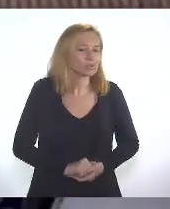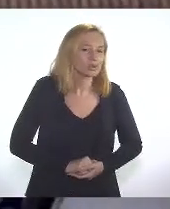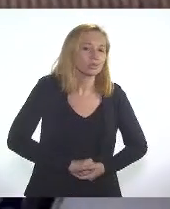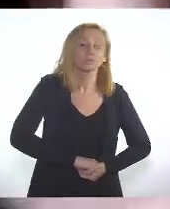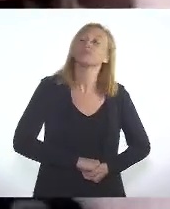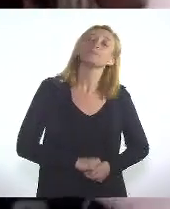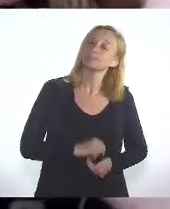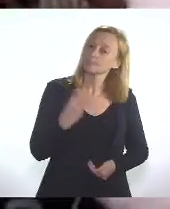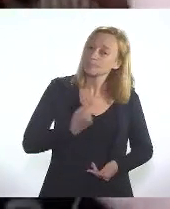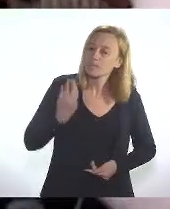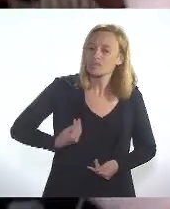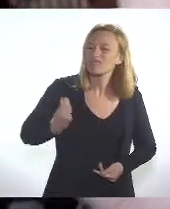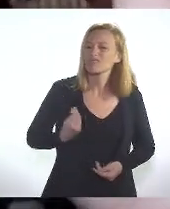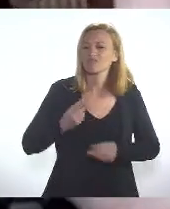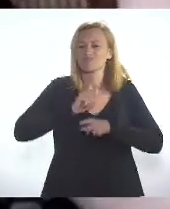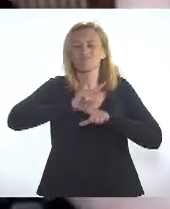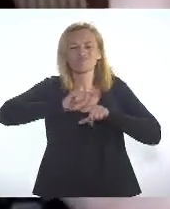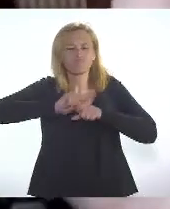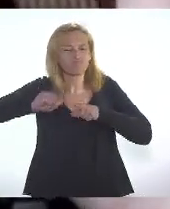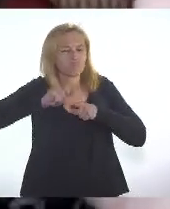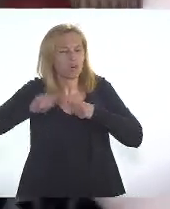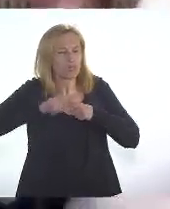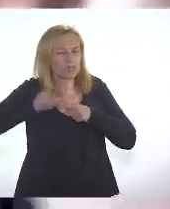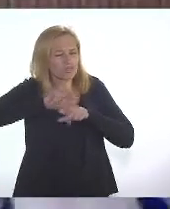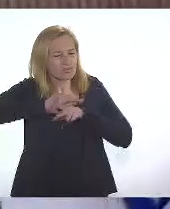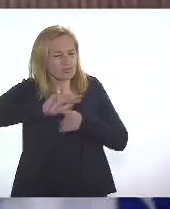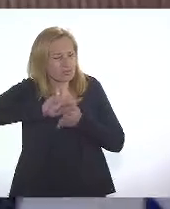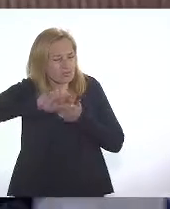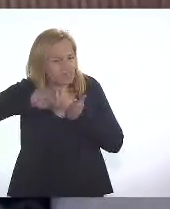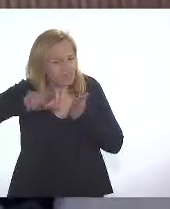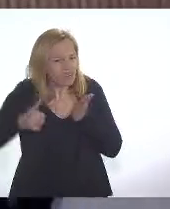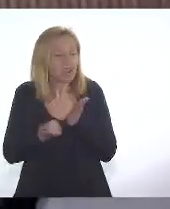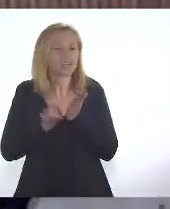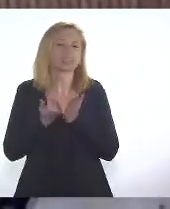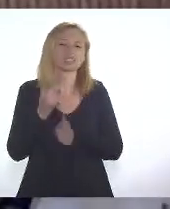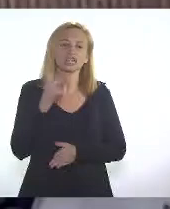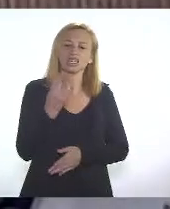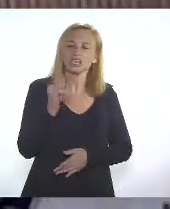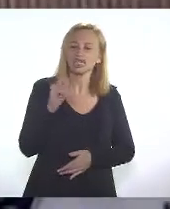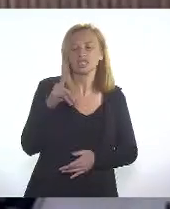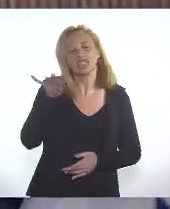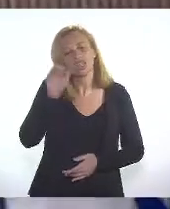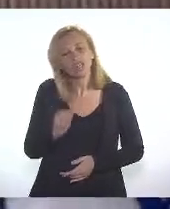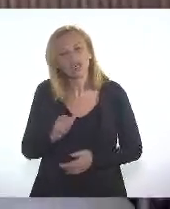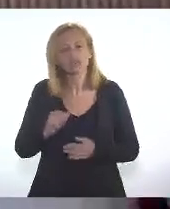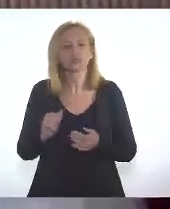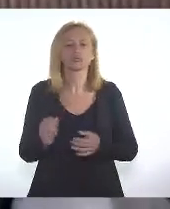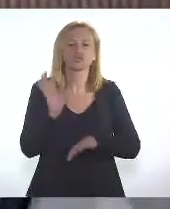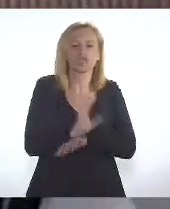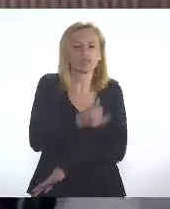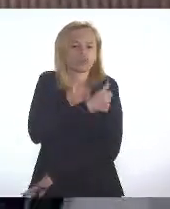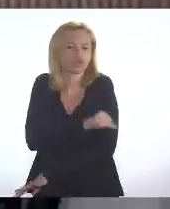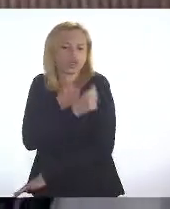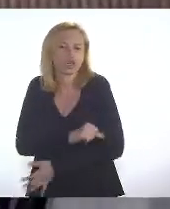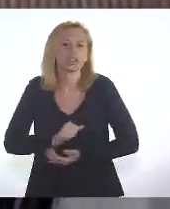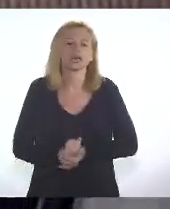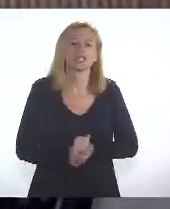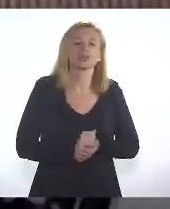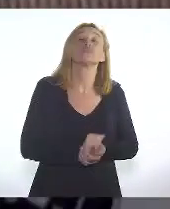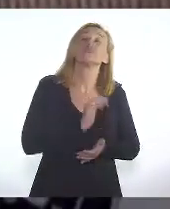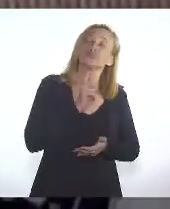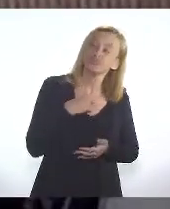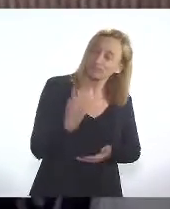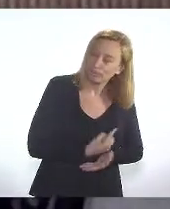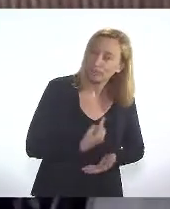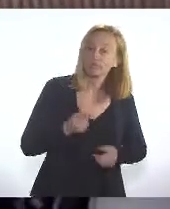veio vivendo uma série de problemas em relação à questão hídrica no estado do Rio de Janeiro, né? Enfim, nós ainda